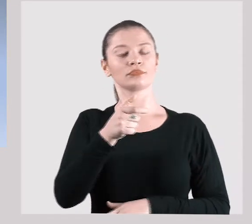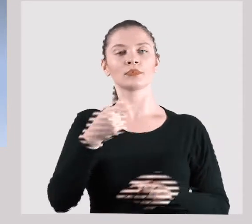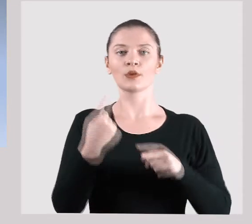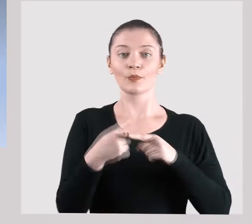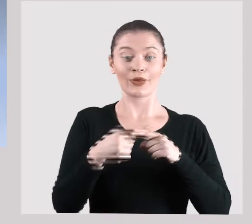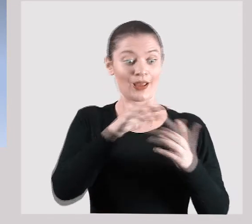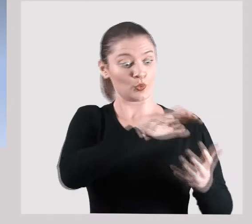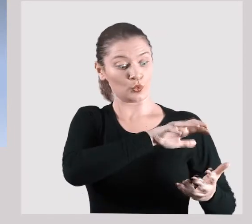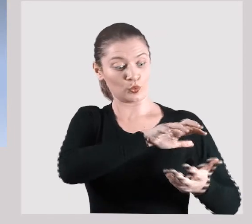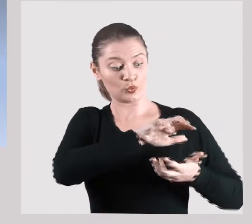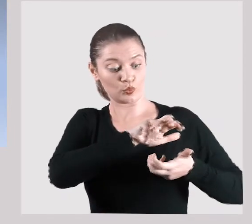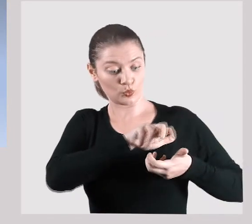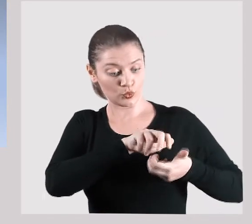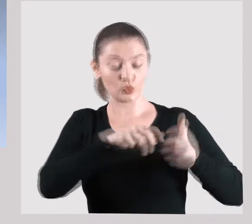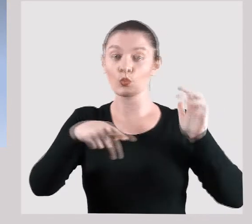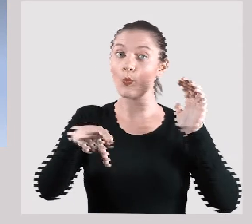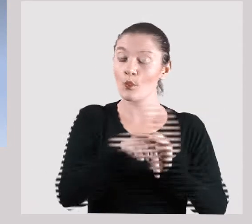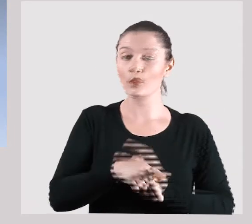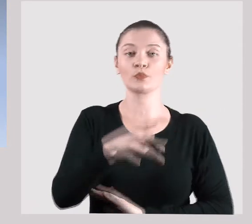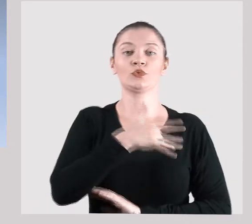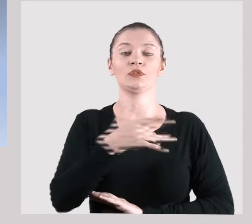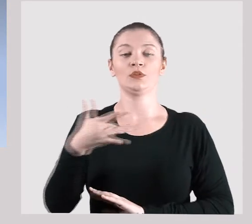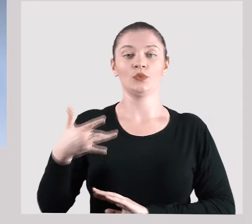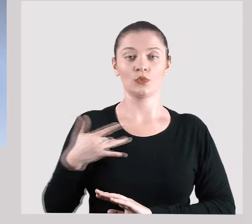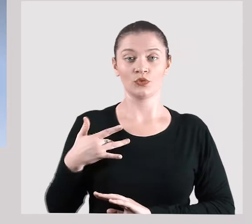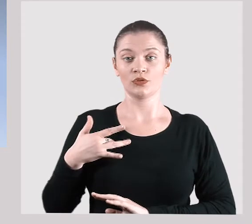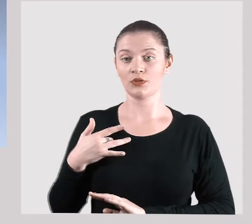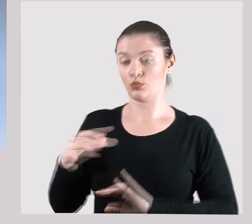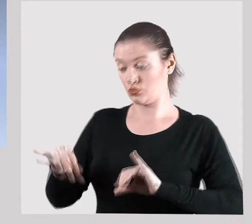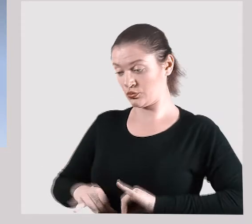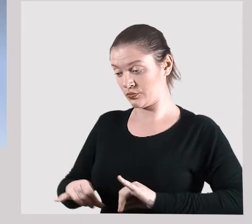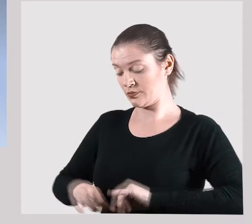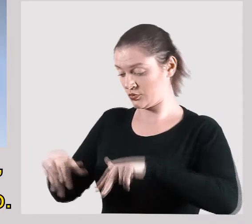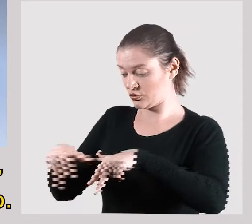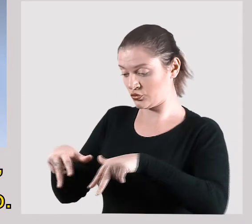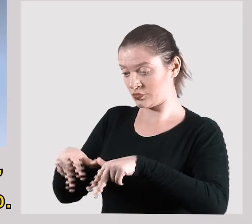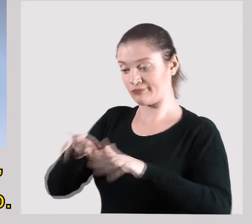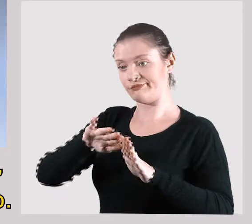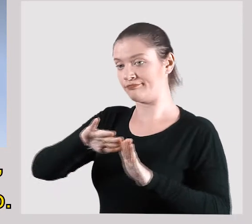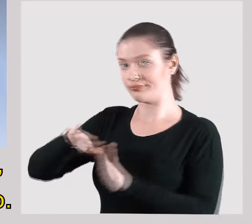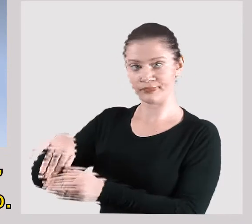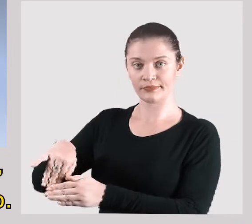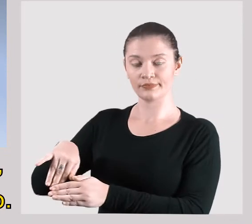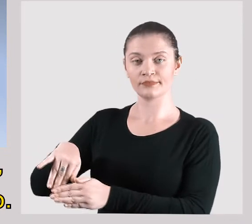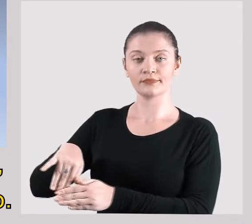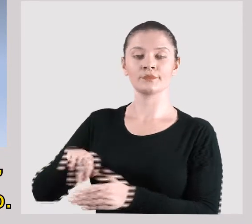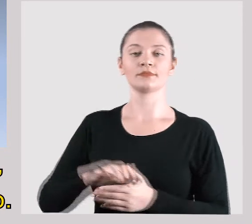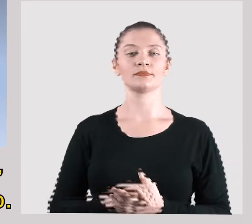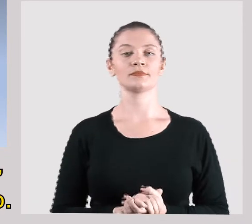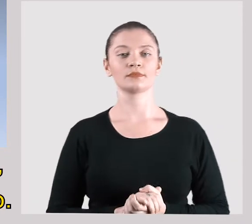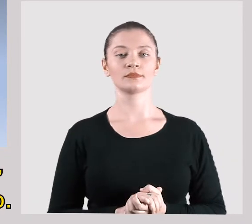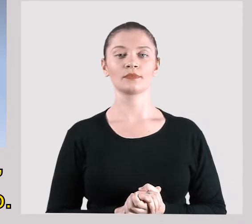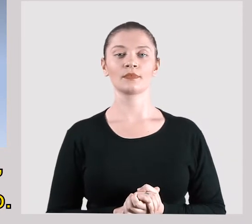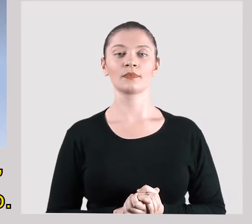eles criaram um capítulo de saúde. Então, a disforia de gênero sai, não é mais patologia e vira, digamos,